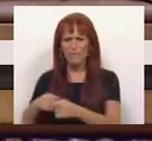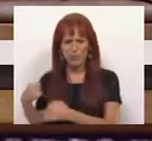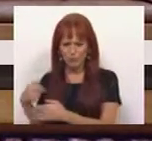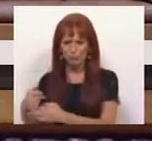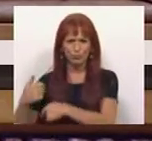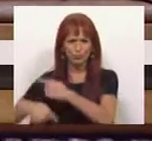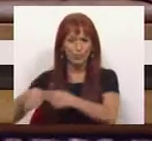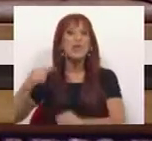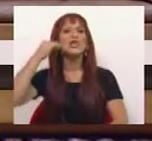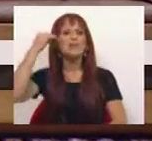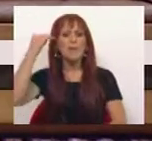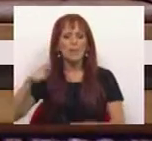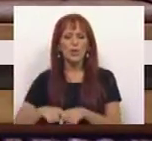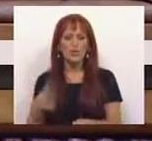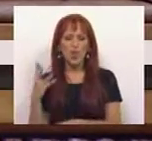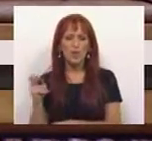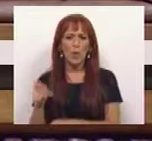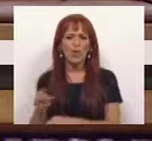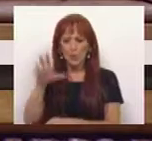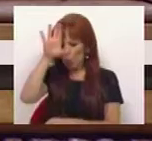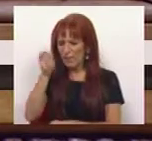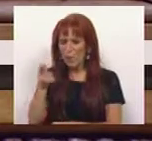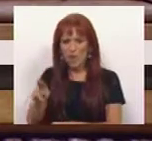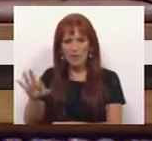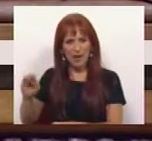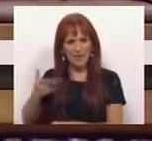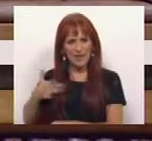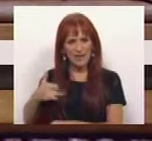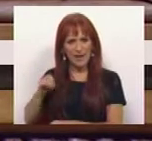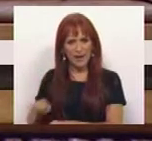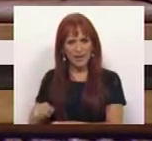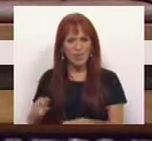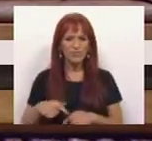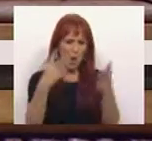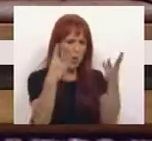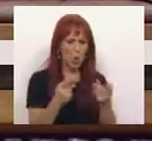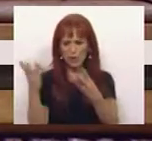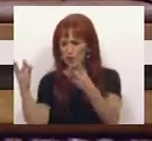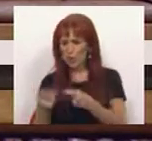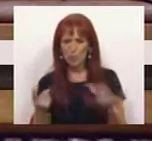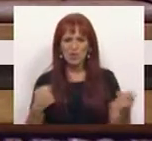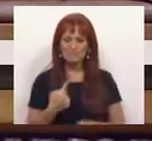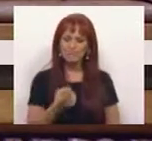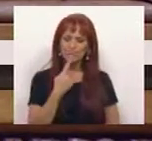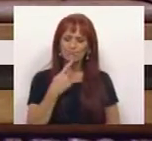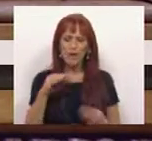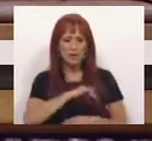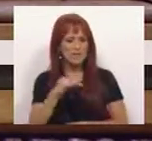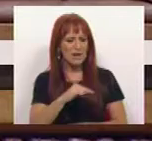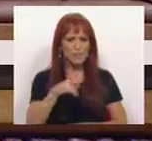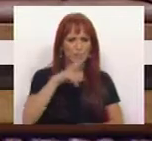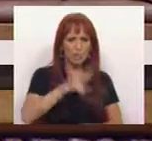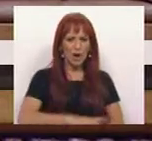ao longo dos anos, em especial nos 4 anos do governo PSD-CDS. Fazendo as contas, percebemos que o salário